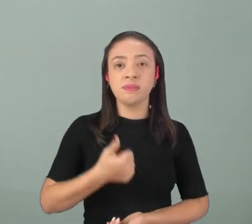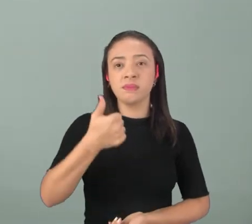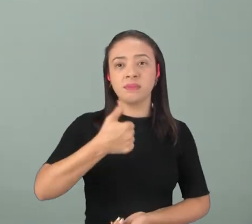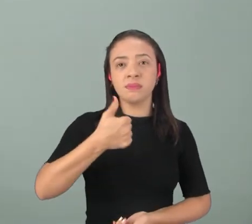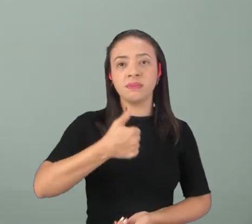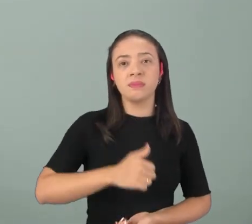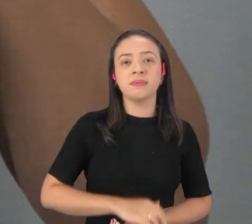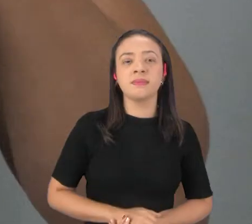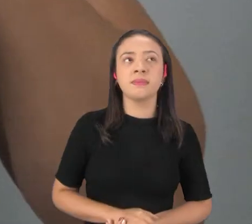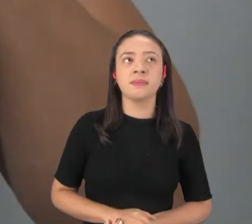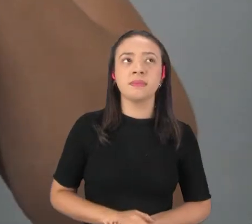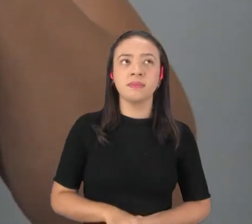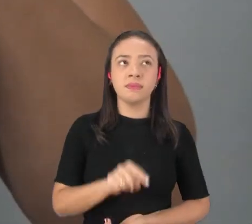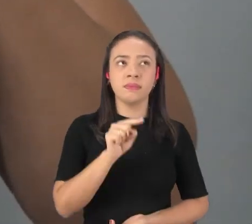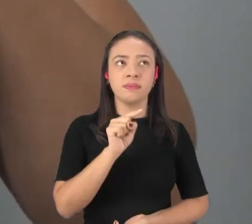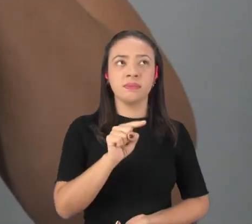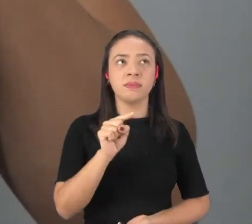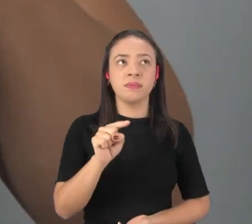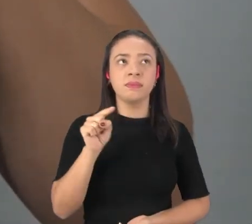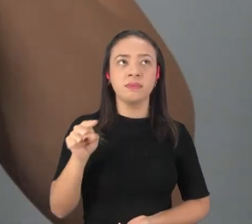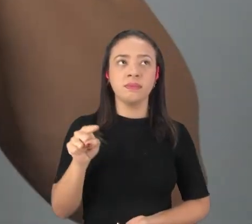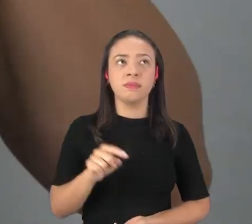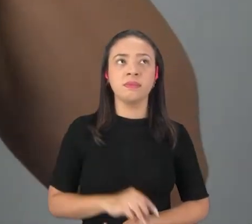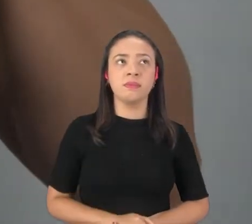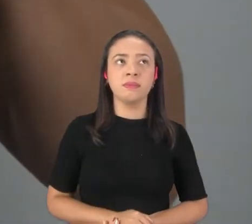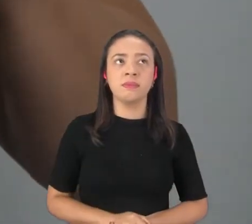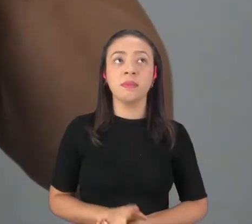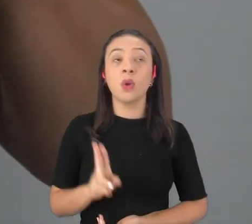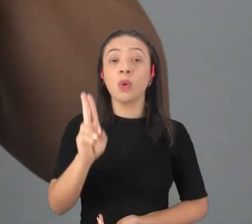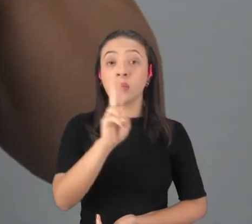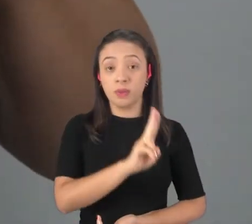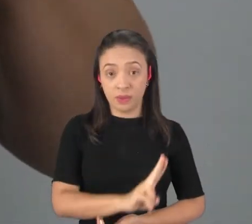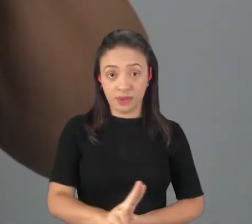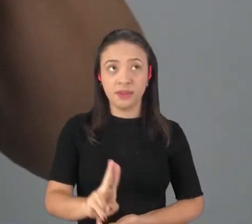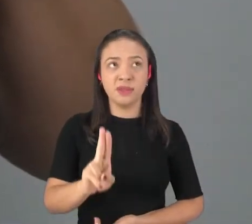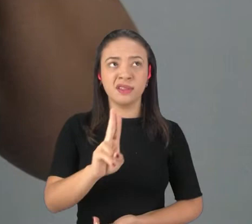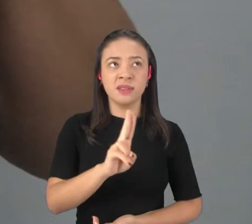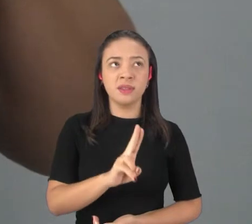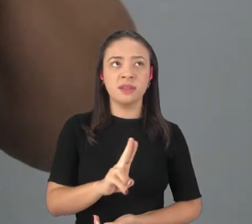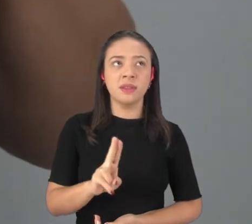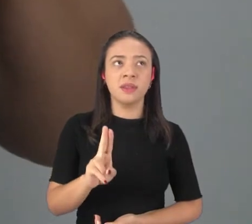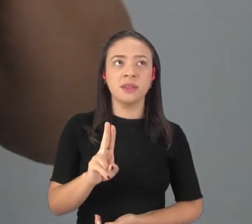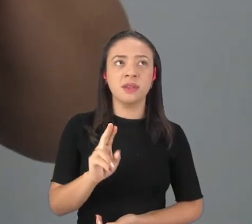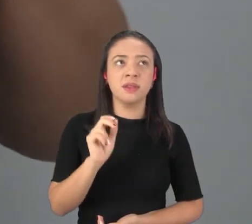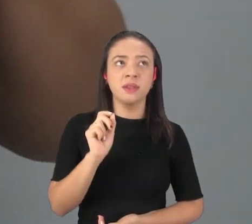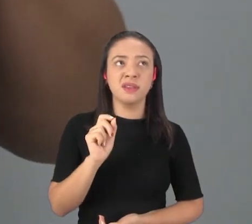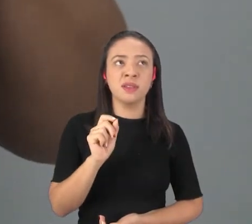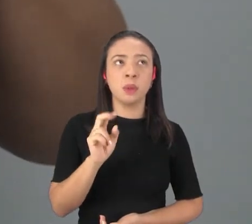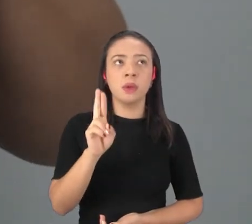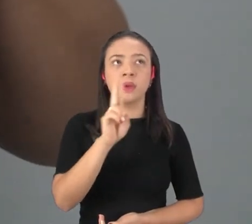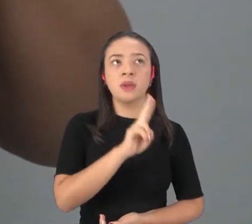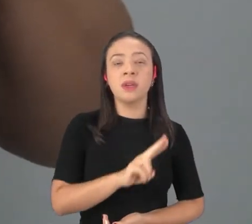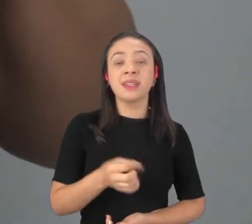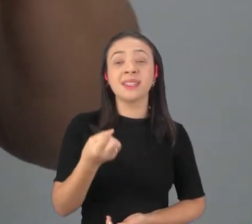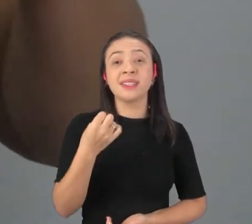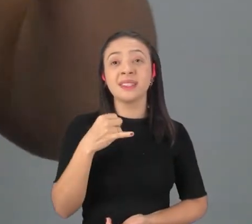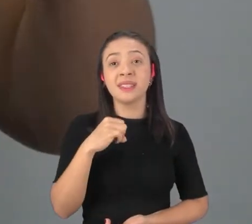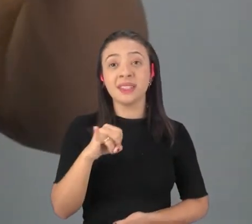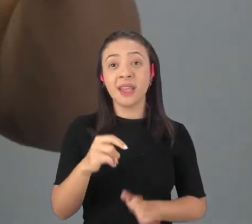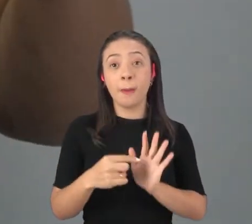peça aqui, ó. Reticência, ó. Usado, o que diz aqui, ó? Usado quando se